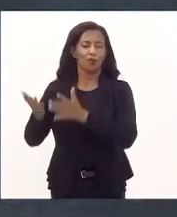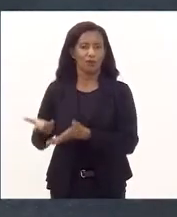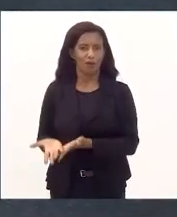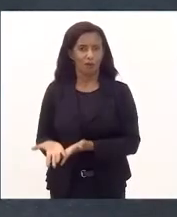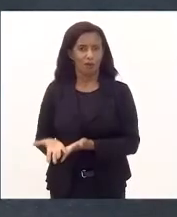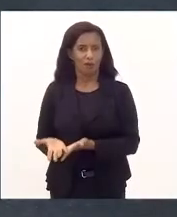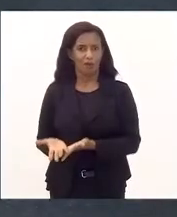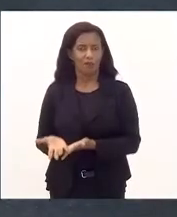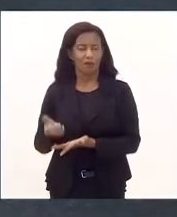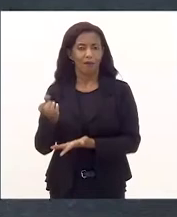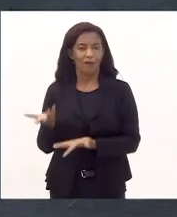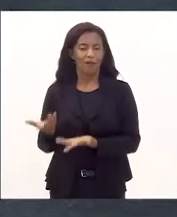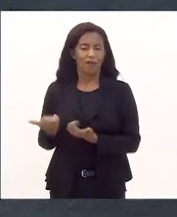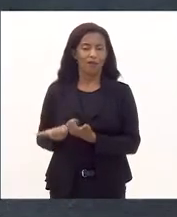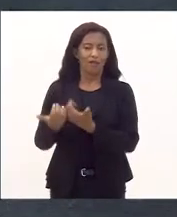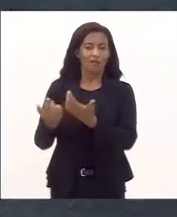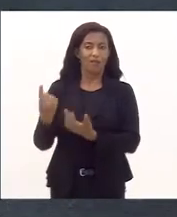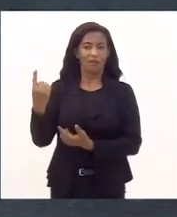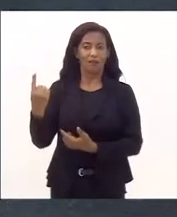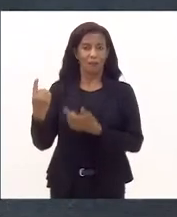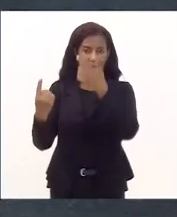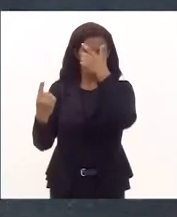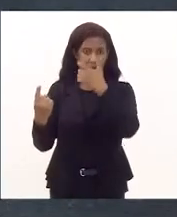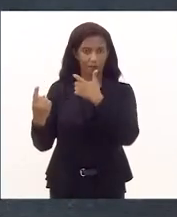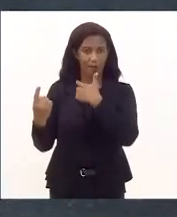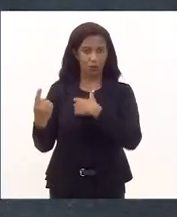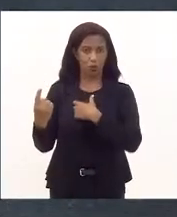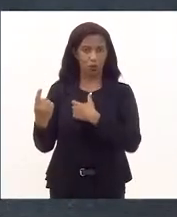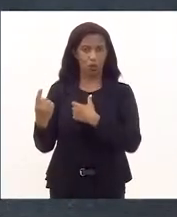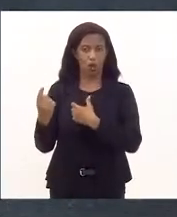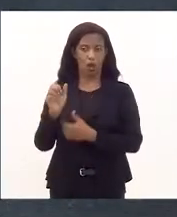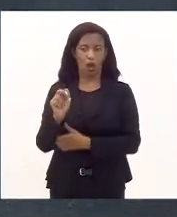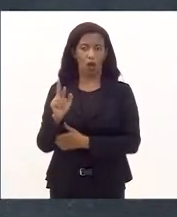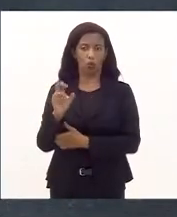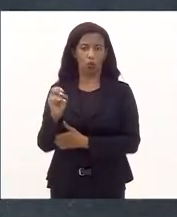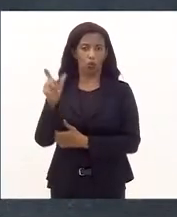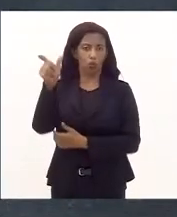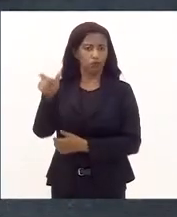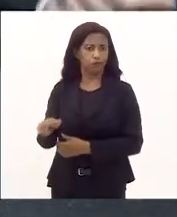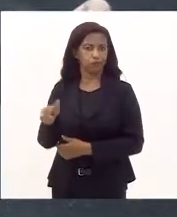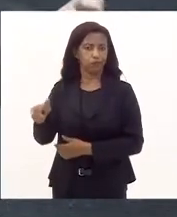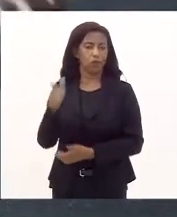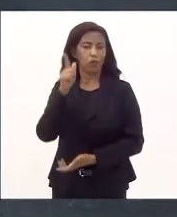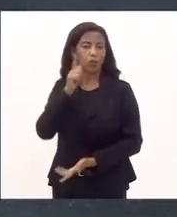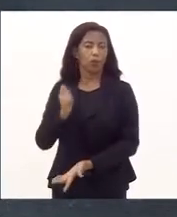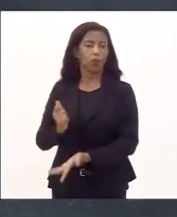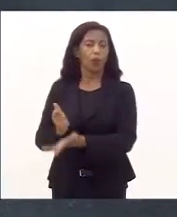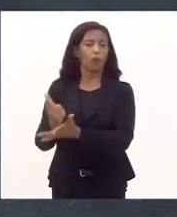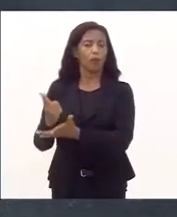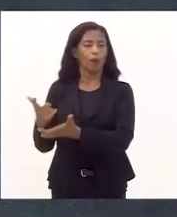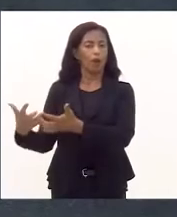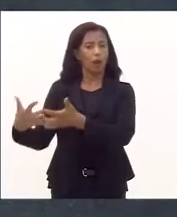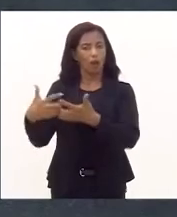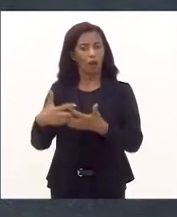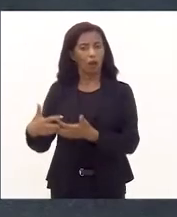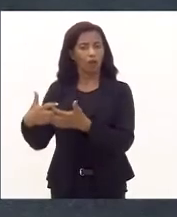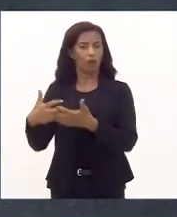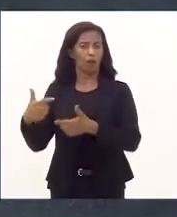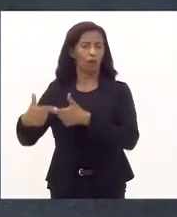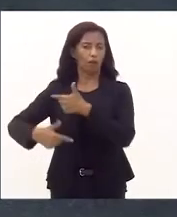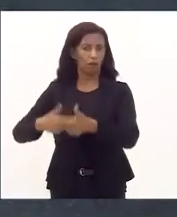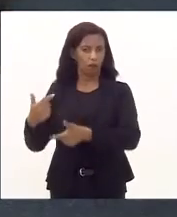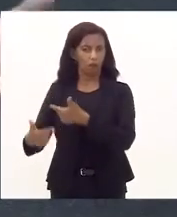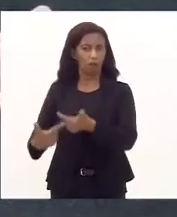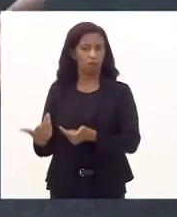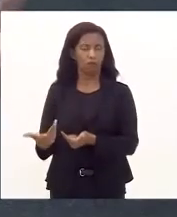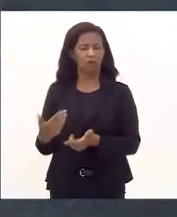mas é uma isenção tributária concedida a uma pessoa, no caso, um trabalhador autônomo, caminhoneiro, para que ele adquira o seu principal instrumento de trabalho, que é o caminhão. Então, assim,